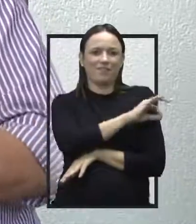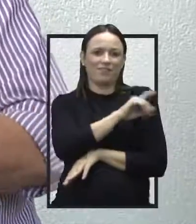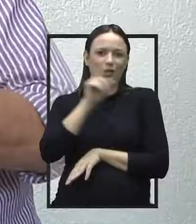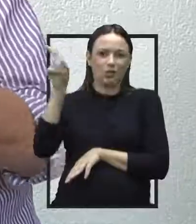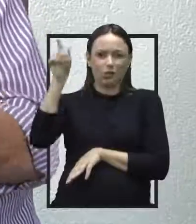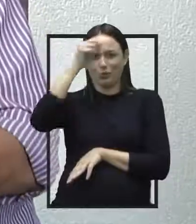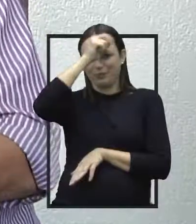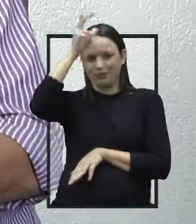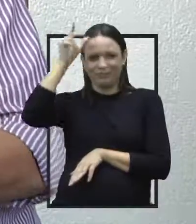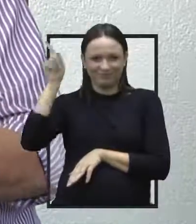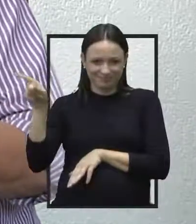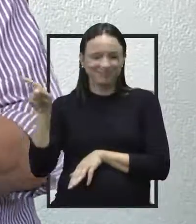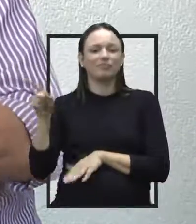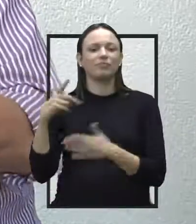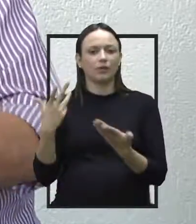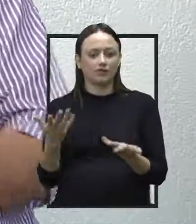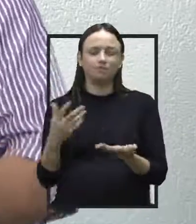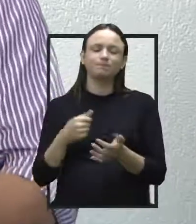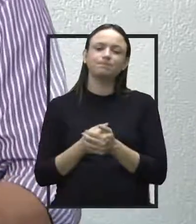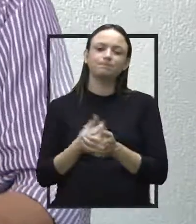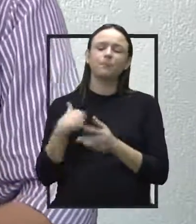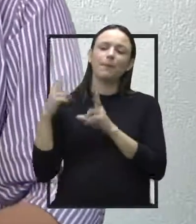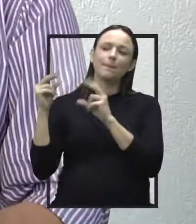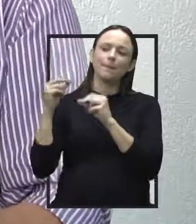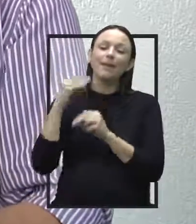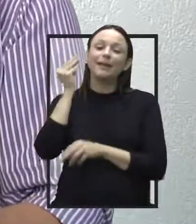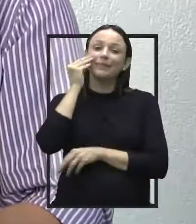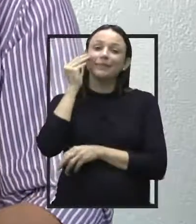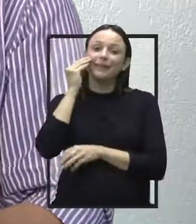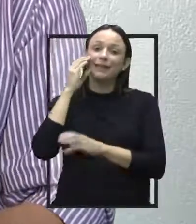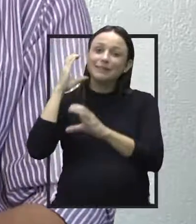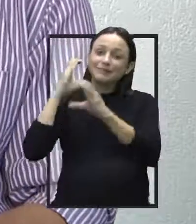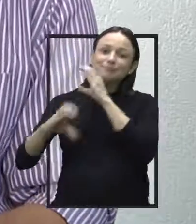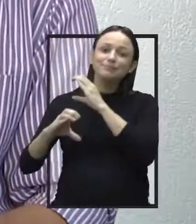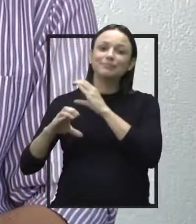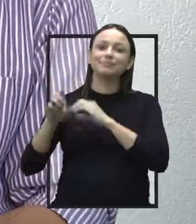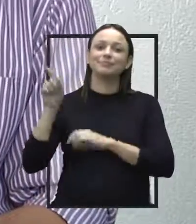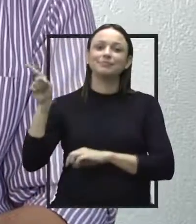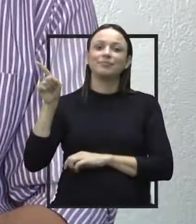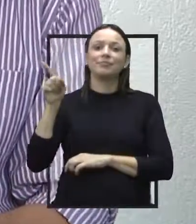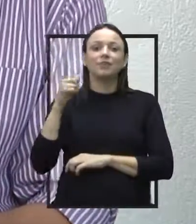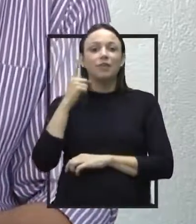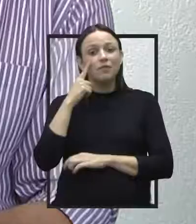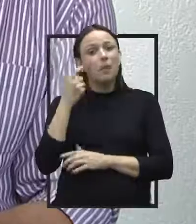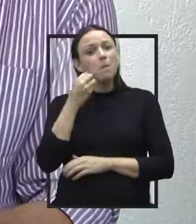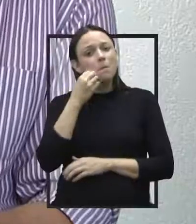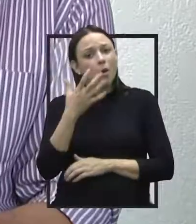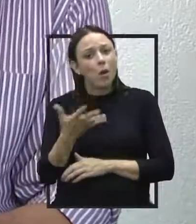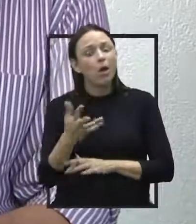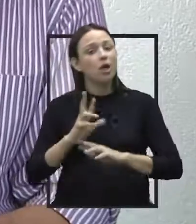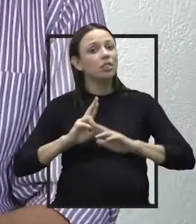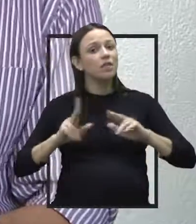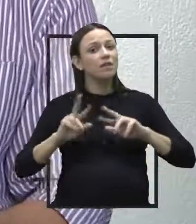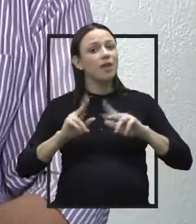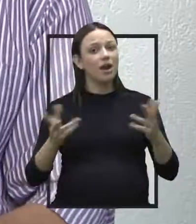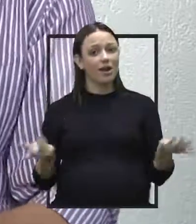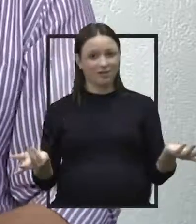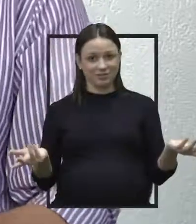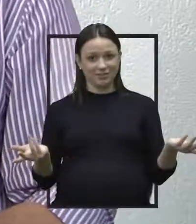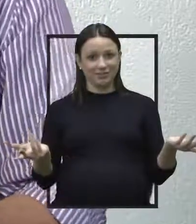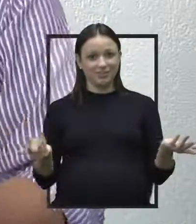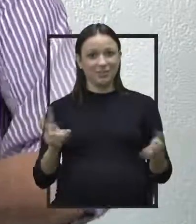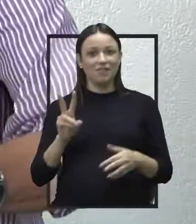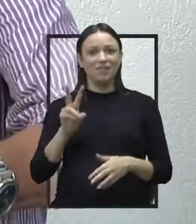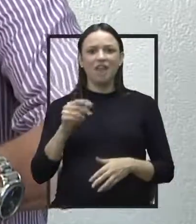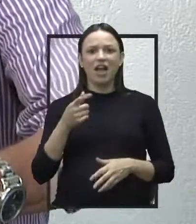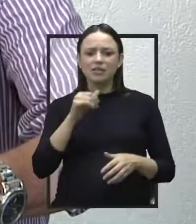prefeito. Então nós estamos conversando com ele, tentando convencê-lo de que é uma saída muito boa, uma coisa diferente, vai